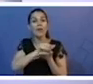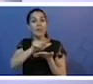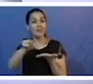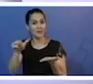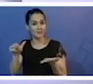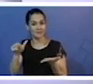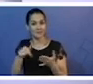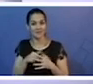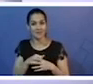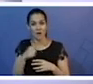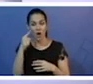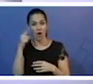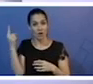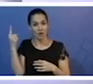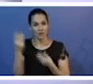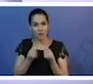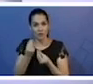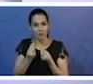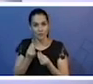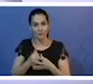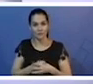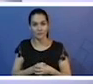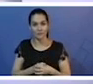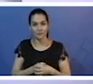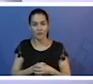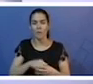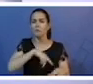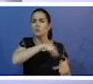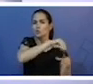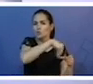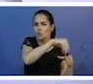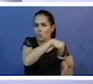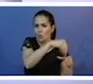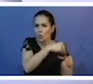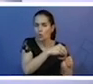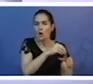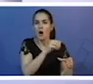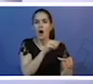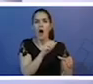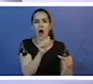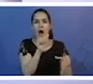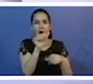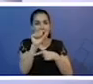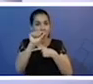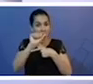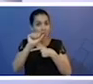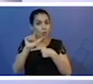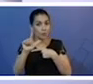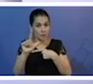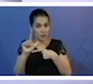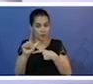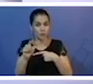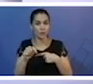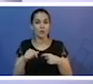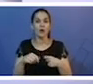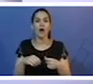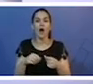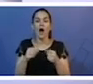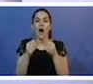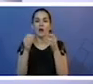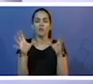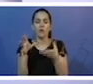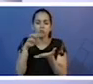temos o processo que foi usado, misturado aqui o sulfato de alumínio. Ele fez com que as partículas sólidas